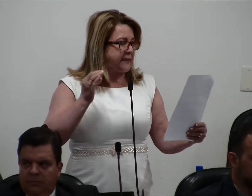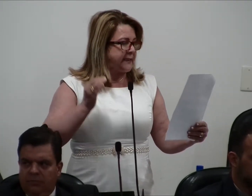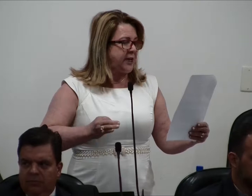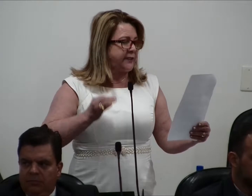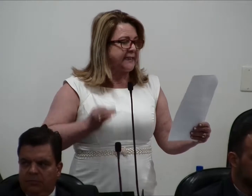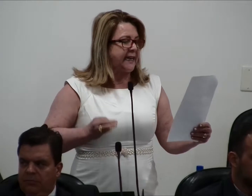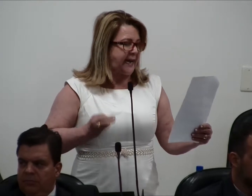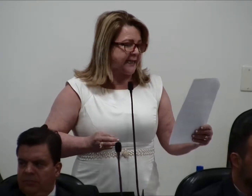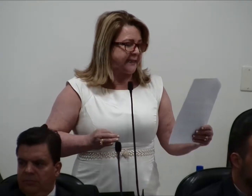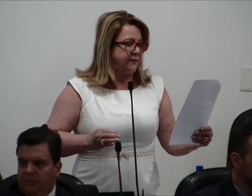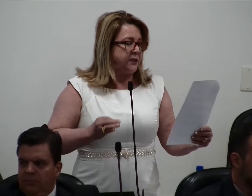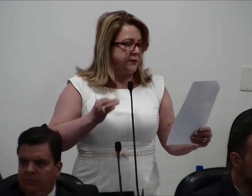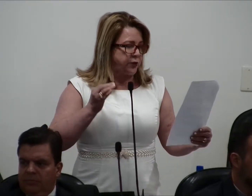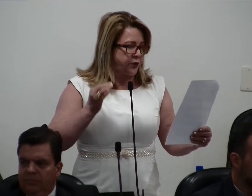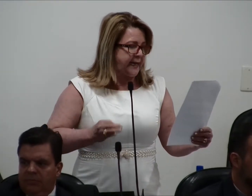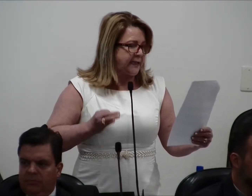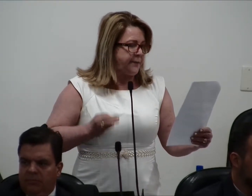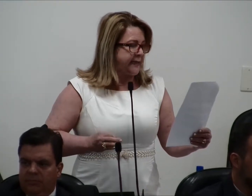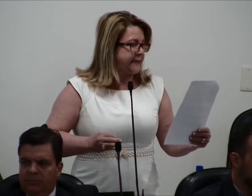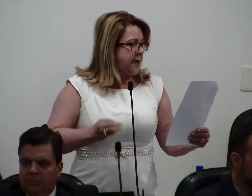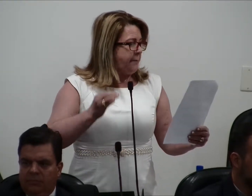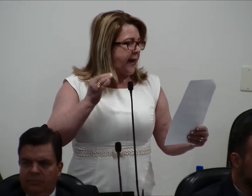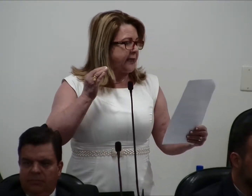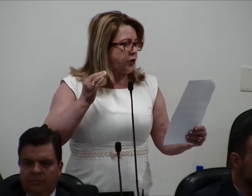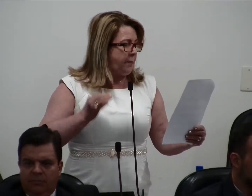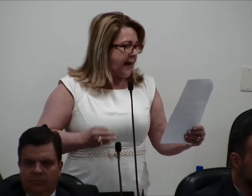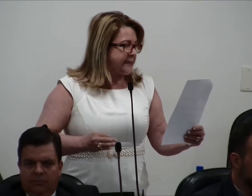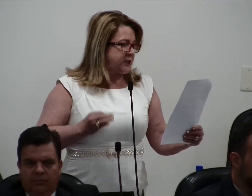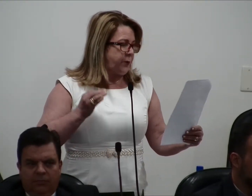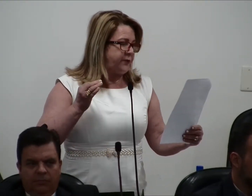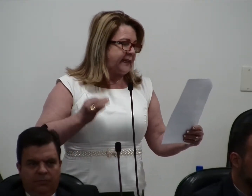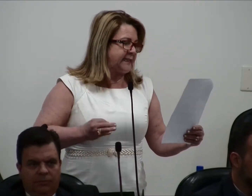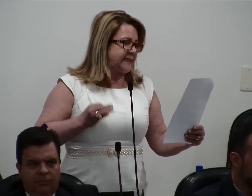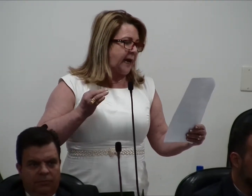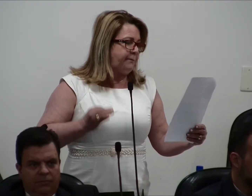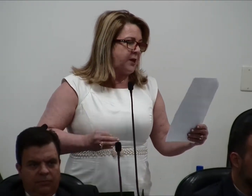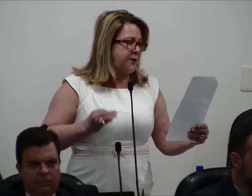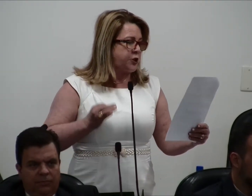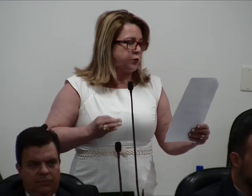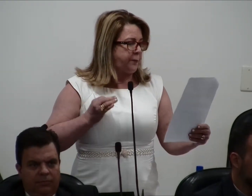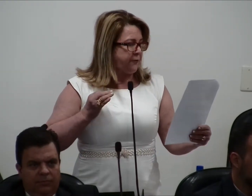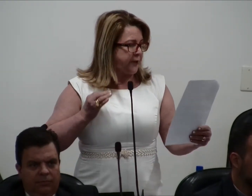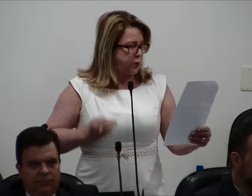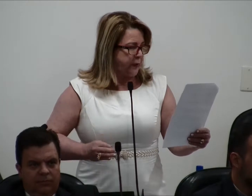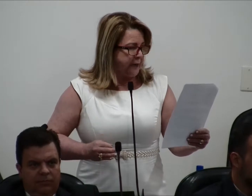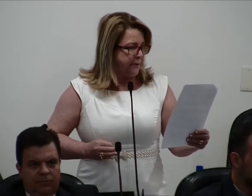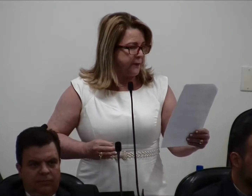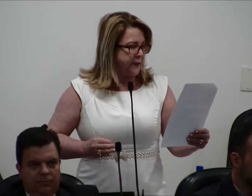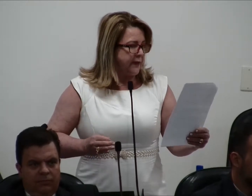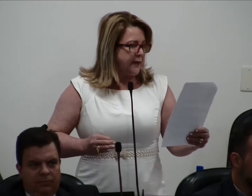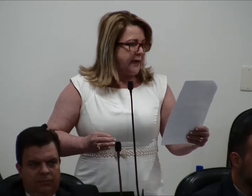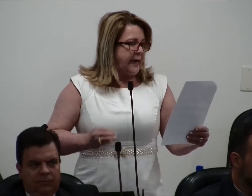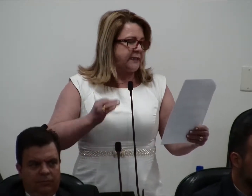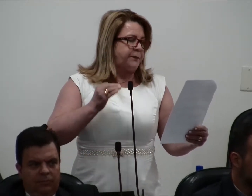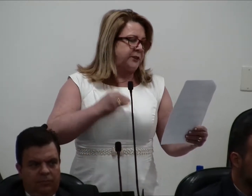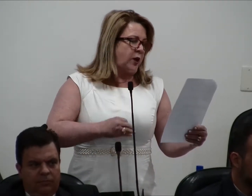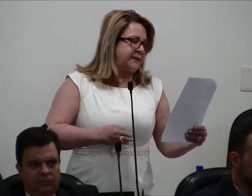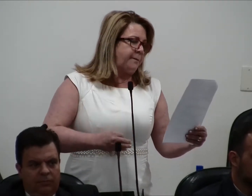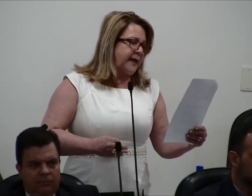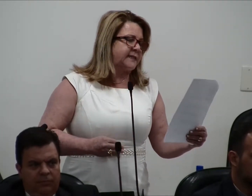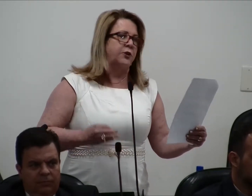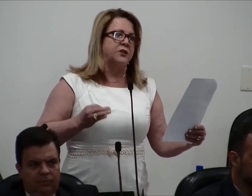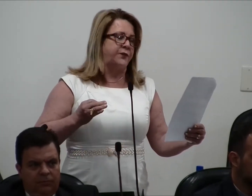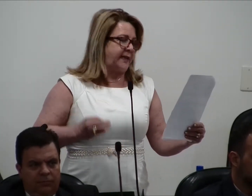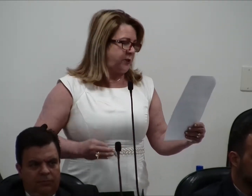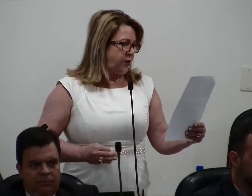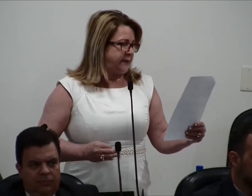29/10, presidente desta casa, senhor José Damix, para que tomasse as providências cabíveis junto à Prefeitura.